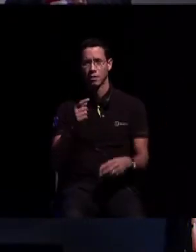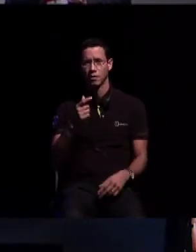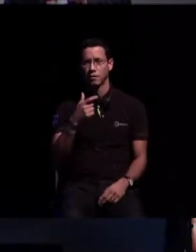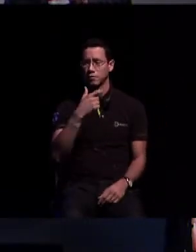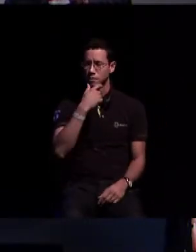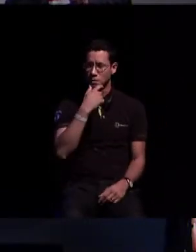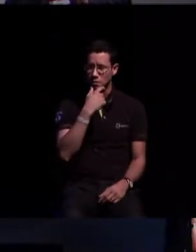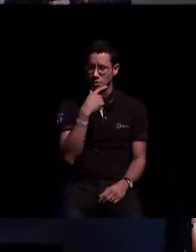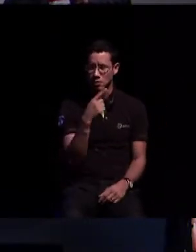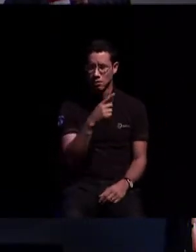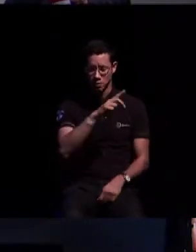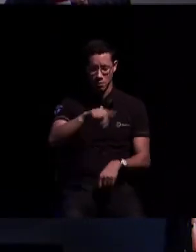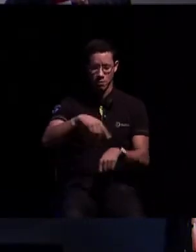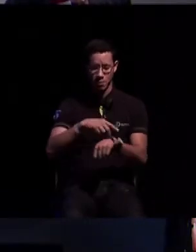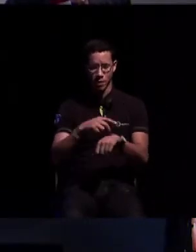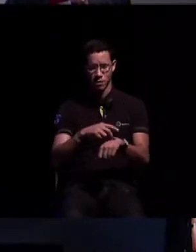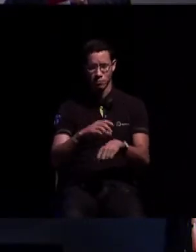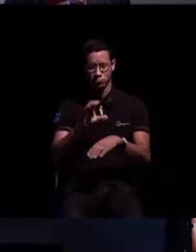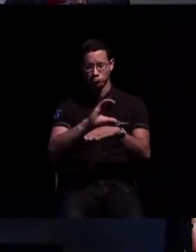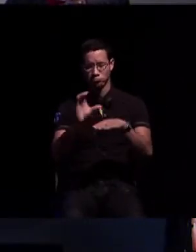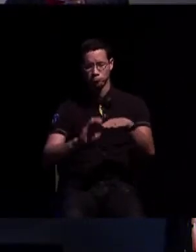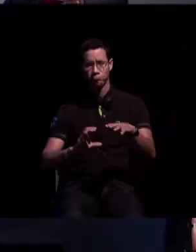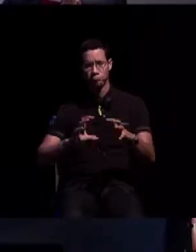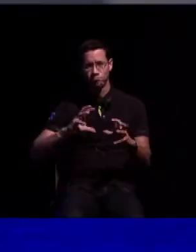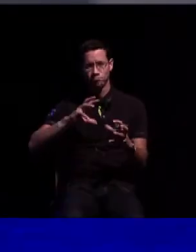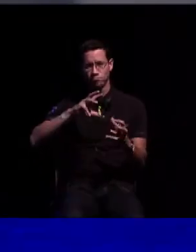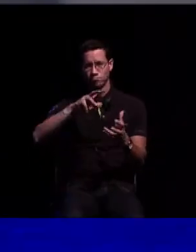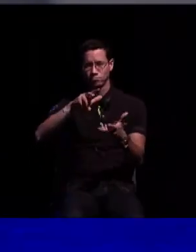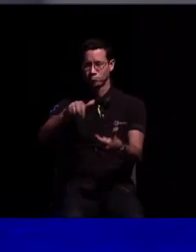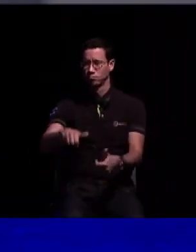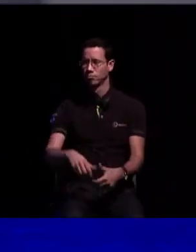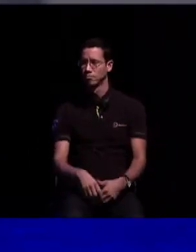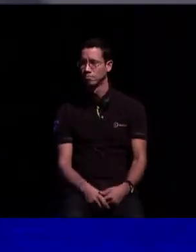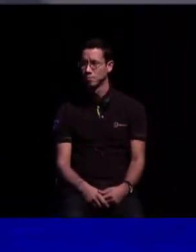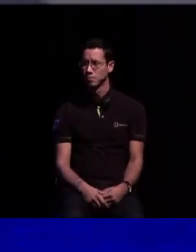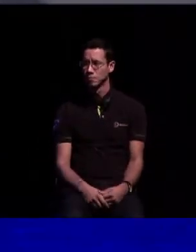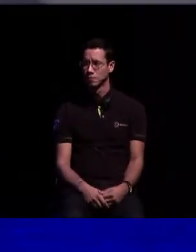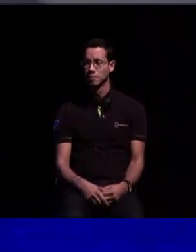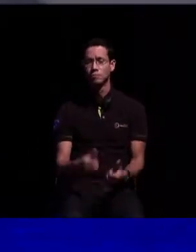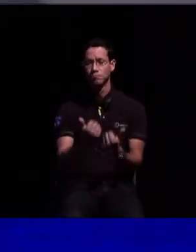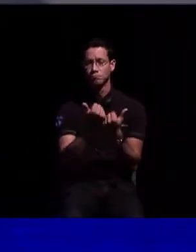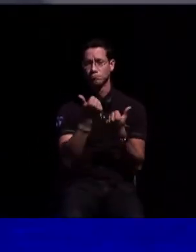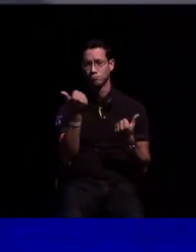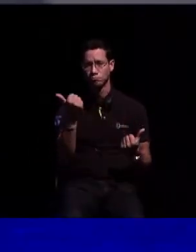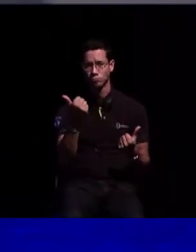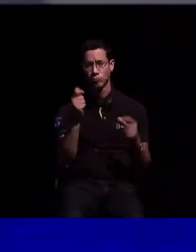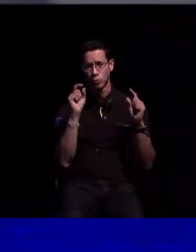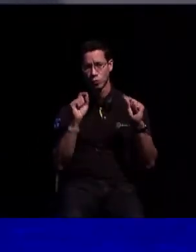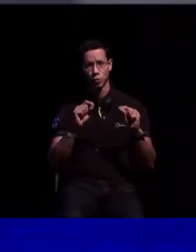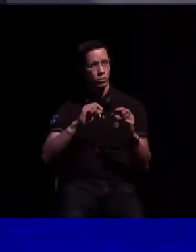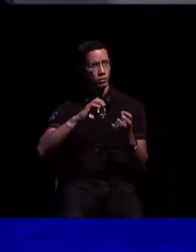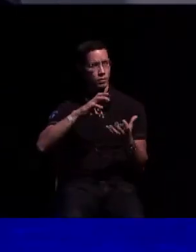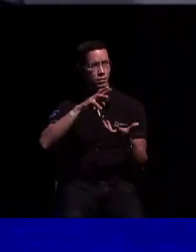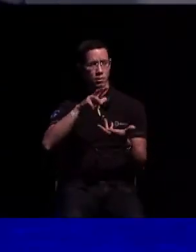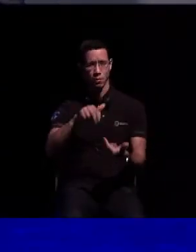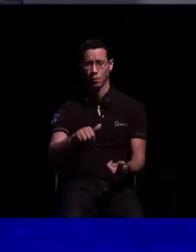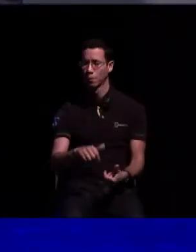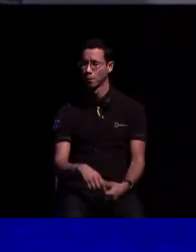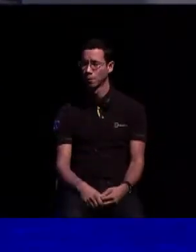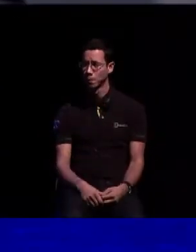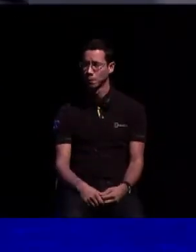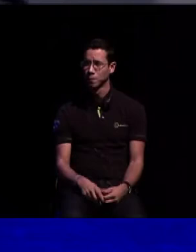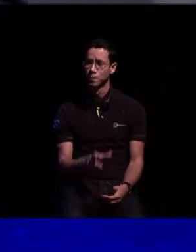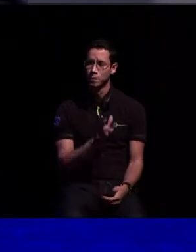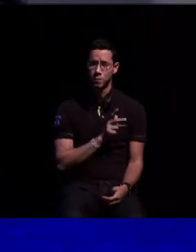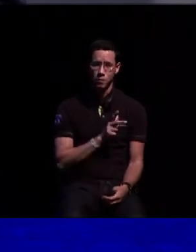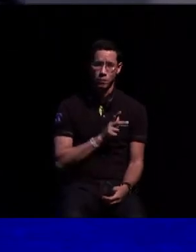da civilização universal, a universalidade, né? Entendeu? A representação do que é o universal, sendo particular,